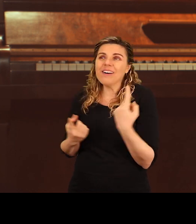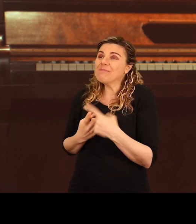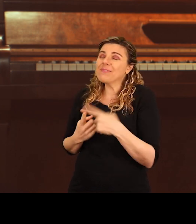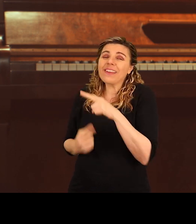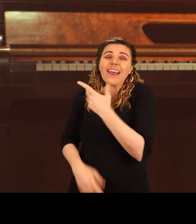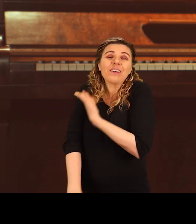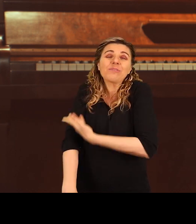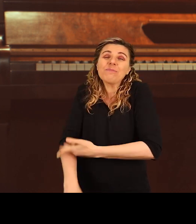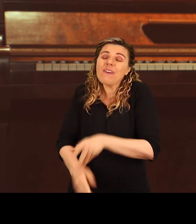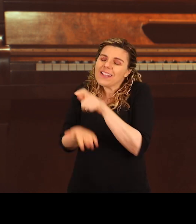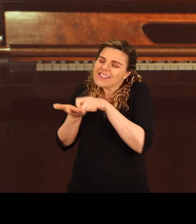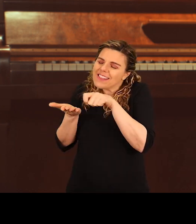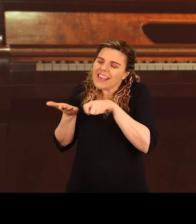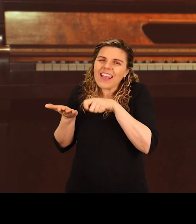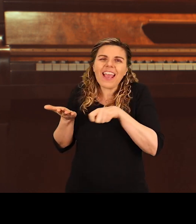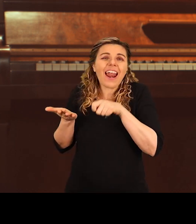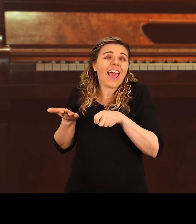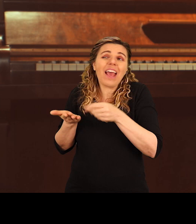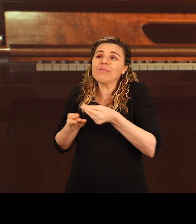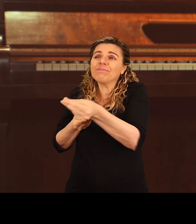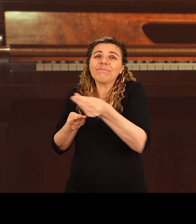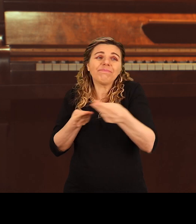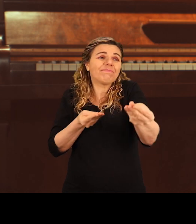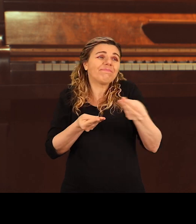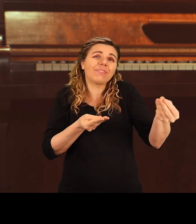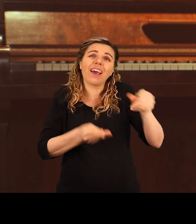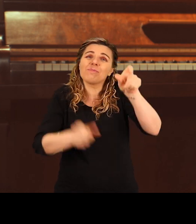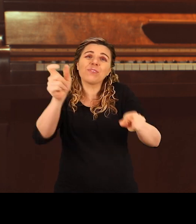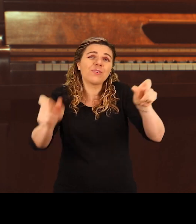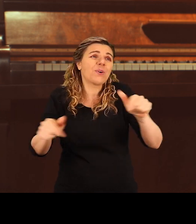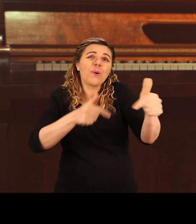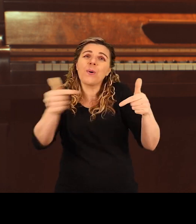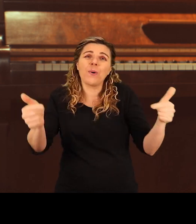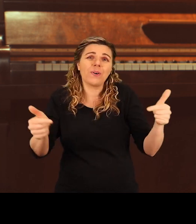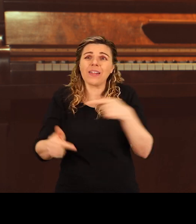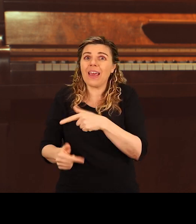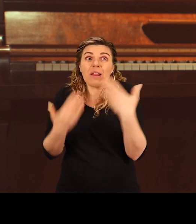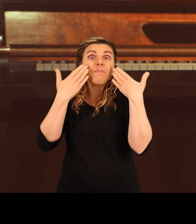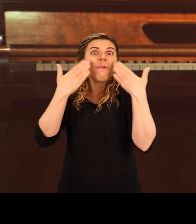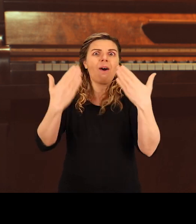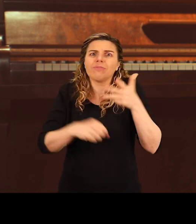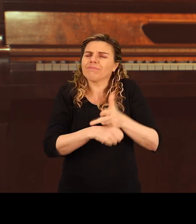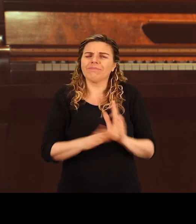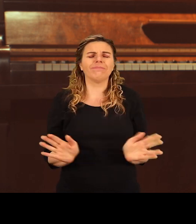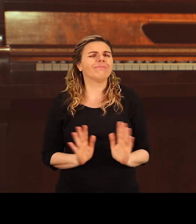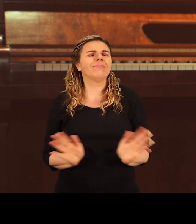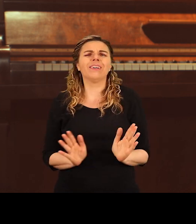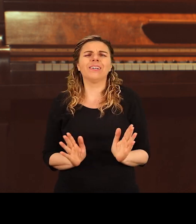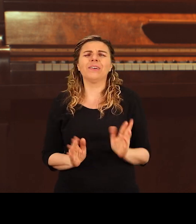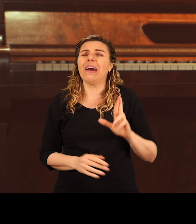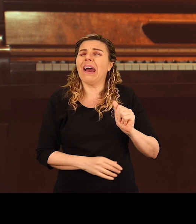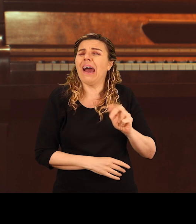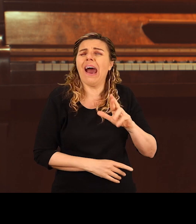a Neca é aquela artista, compositora, que raramente vai para a frente da câmera. Ela escreve para outros artistas.